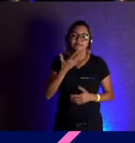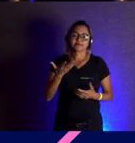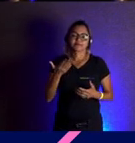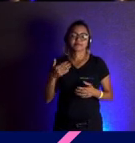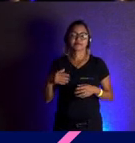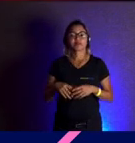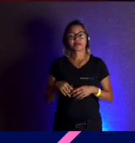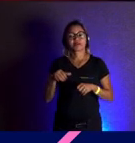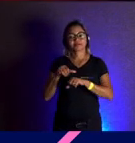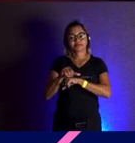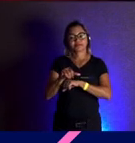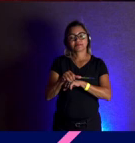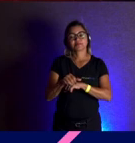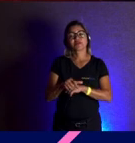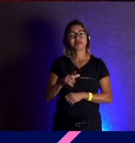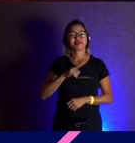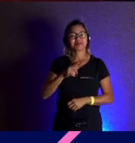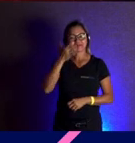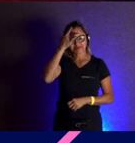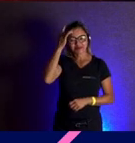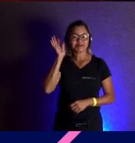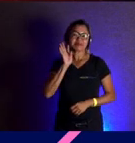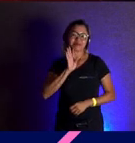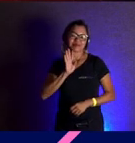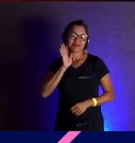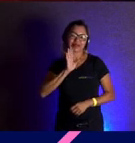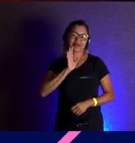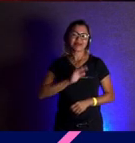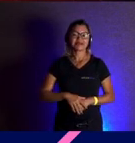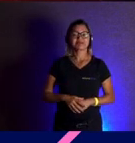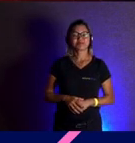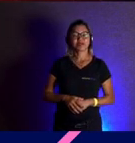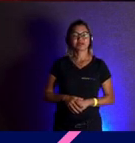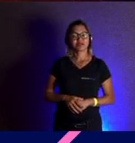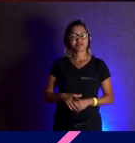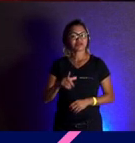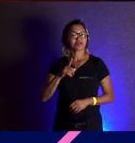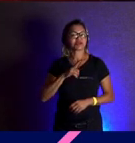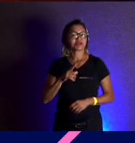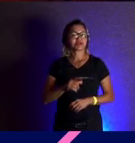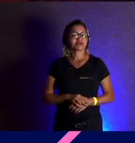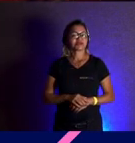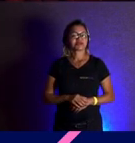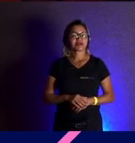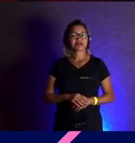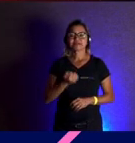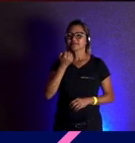momento em Brasil. E é uma visibilidade de dados. Então, a gente